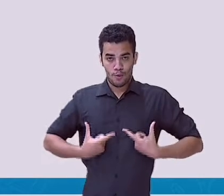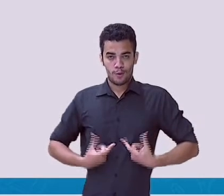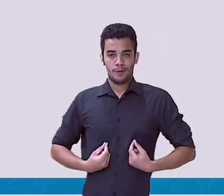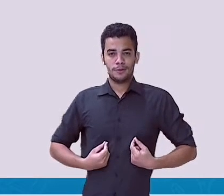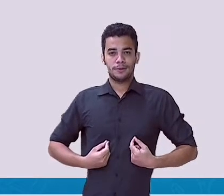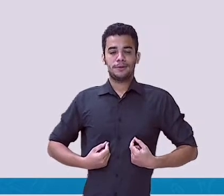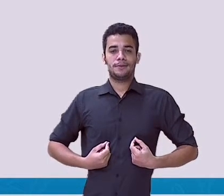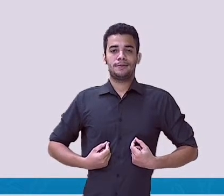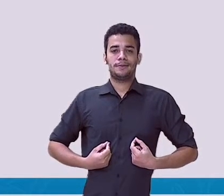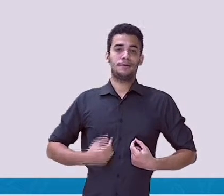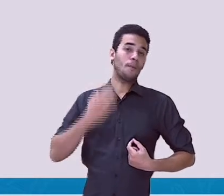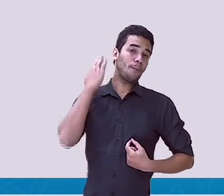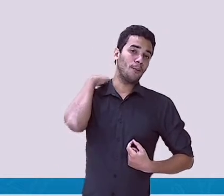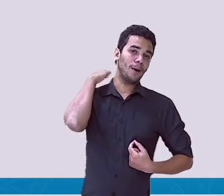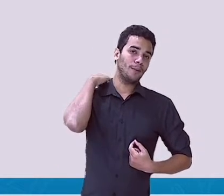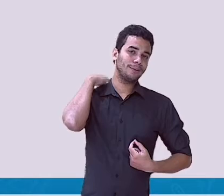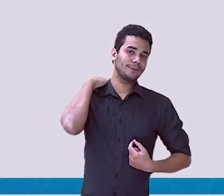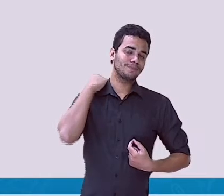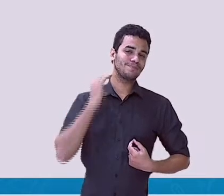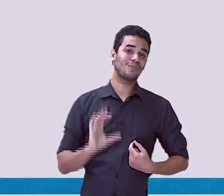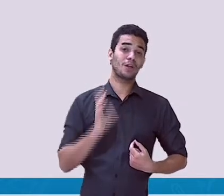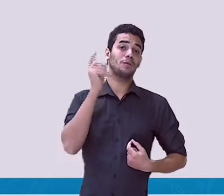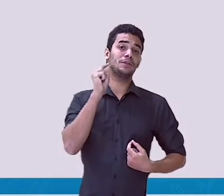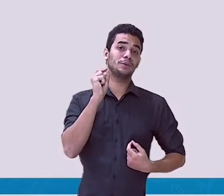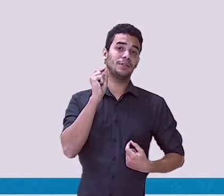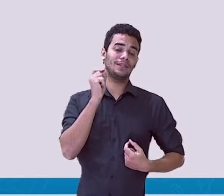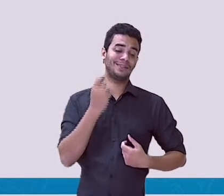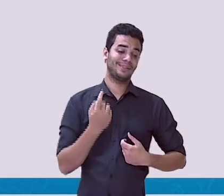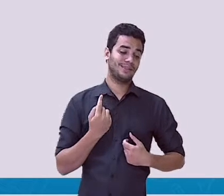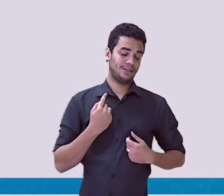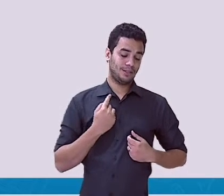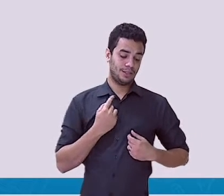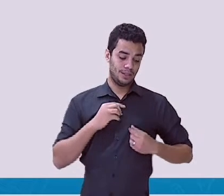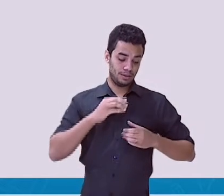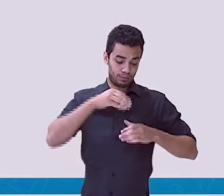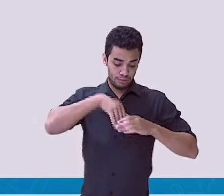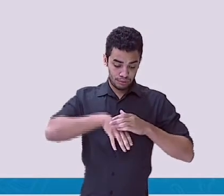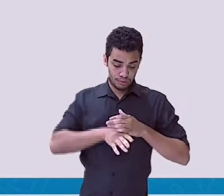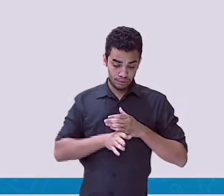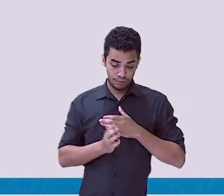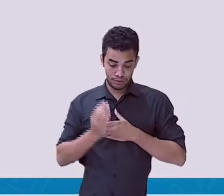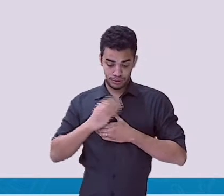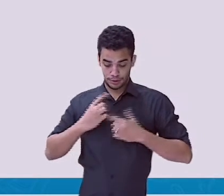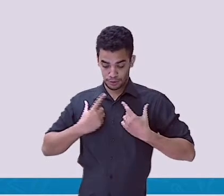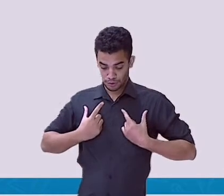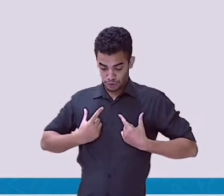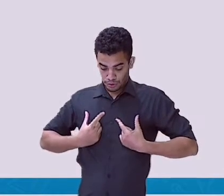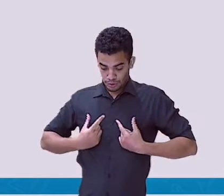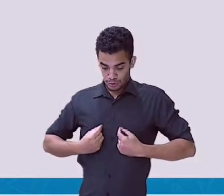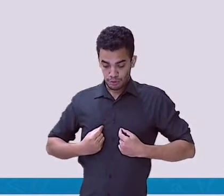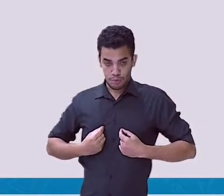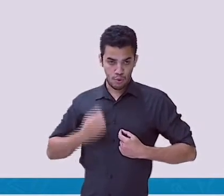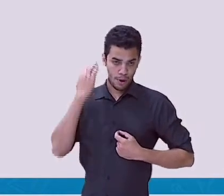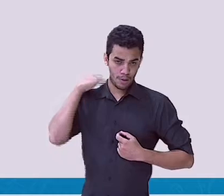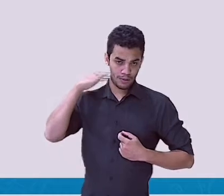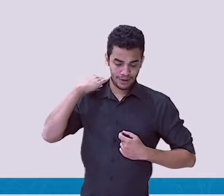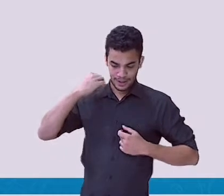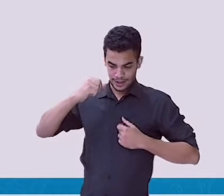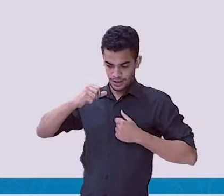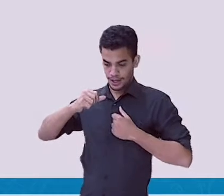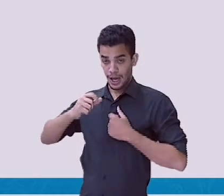para os alvéolos e começa, então, o processo de purificação desse sangue. Esse sangue, então, passa pelo